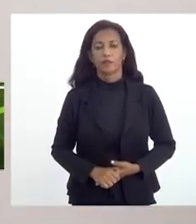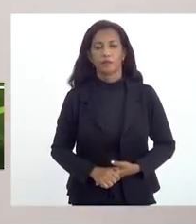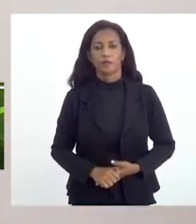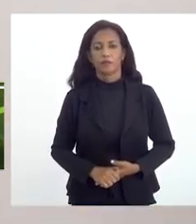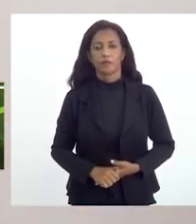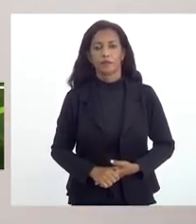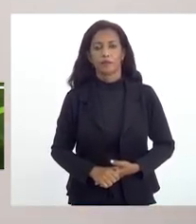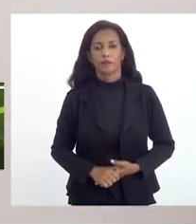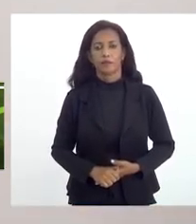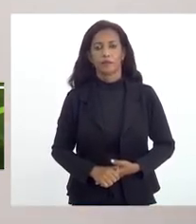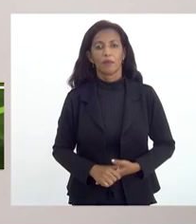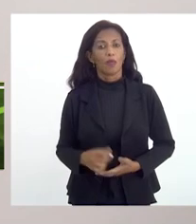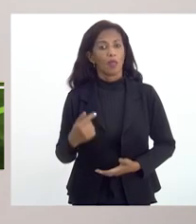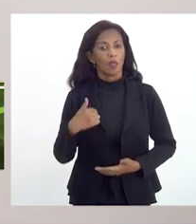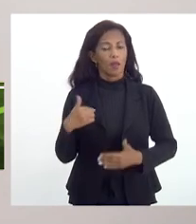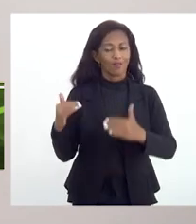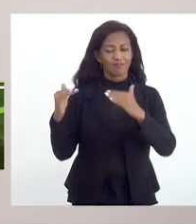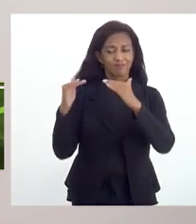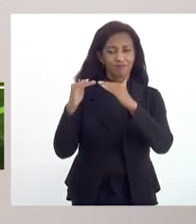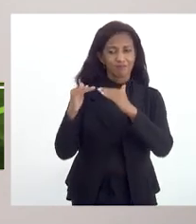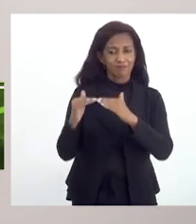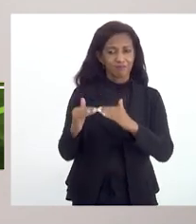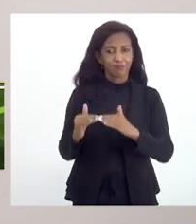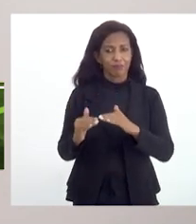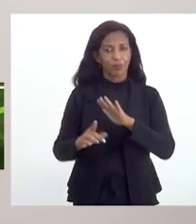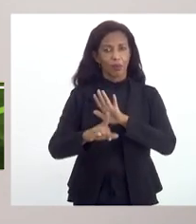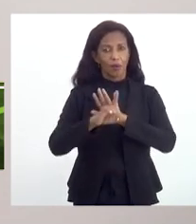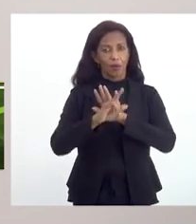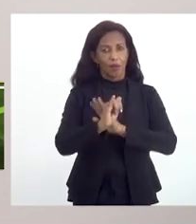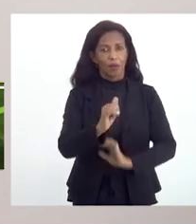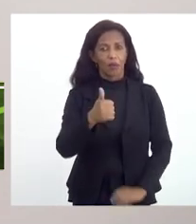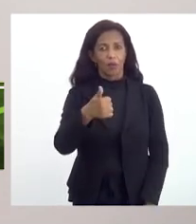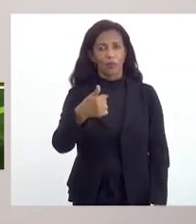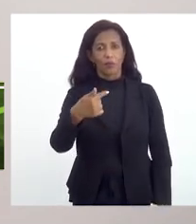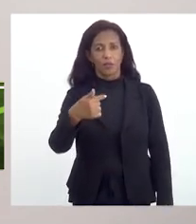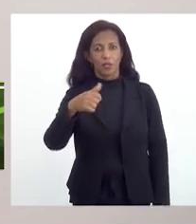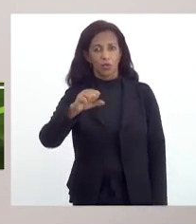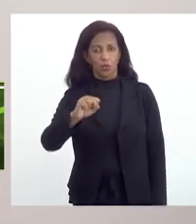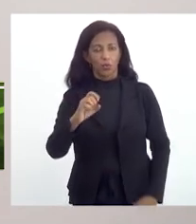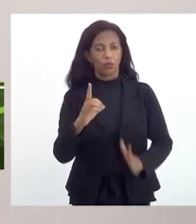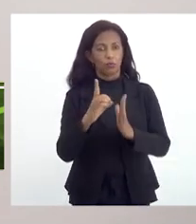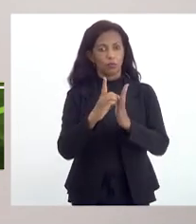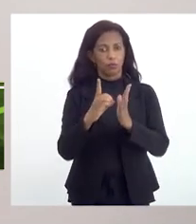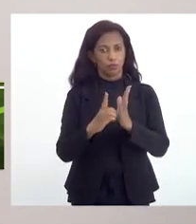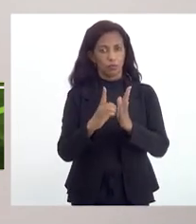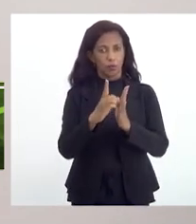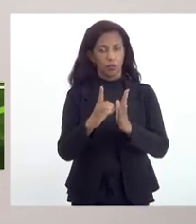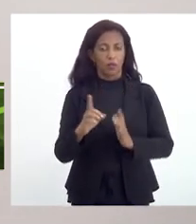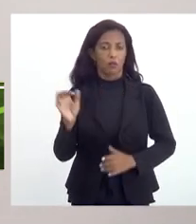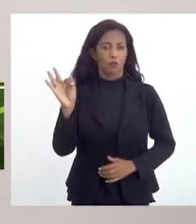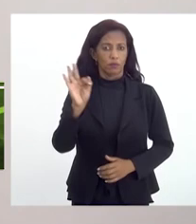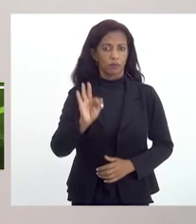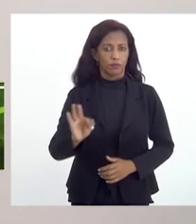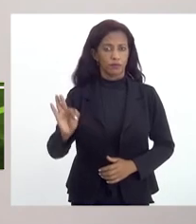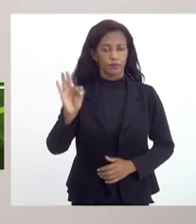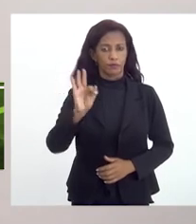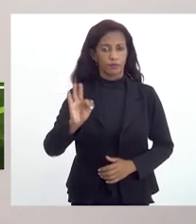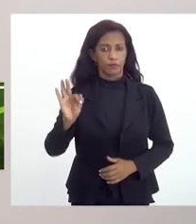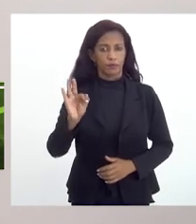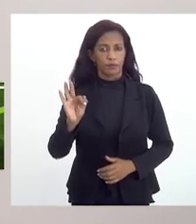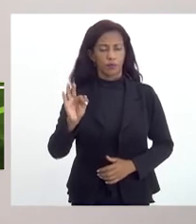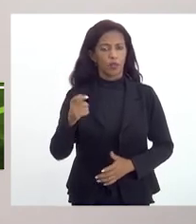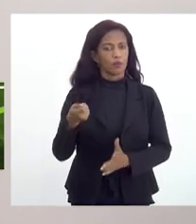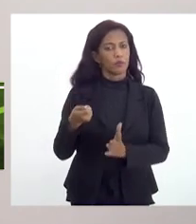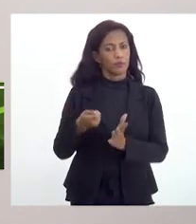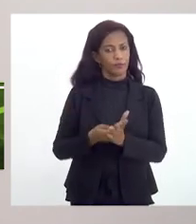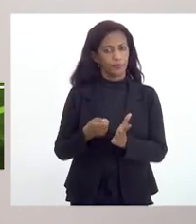estarmos de acordo com que a Lei 178 e seu respectivo decreto federal nos